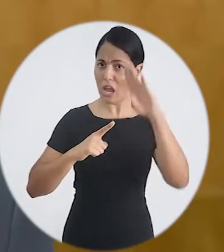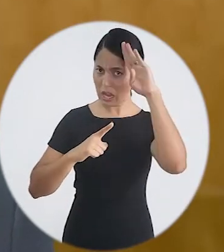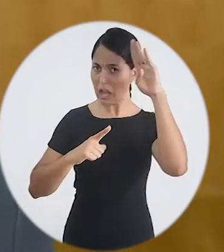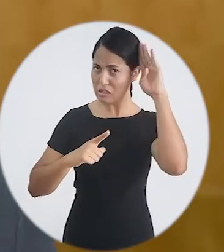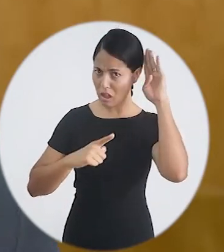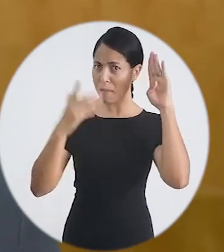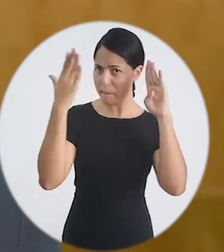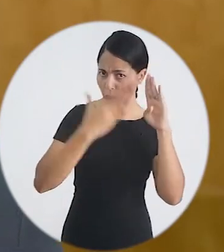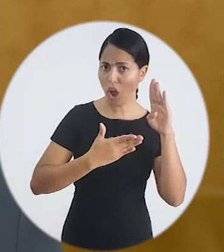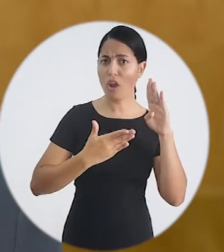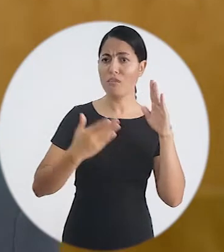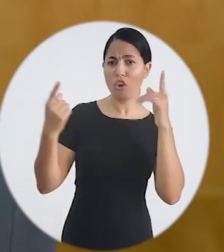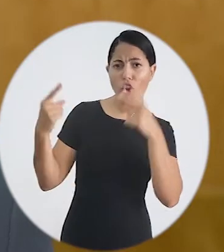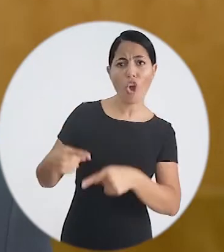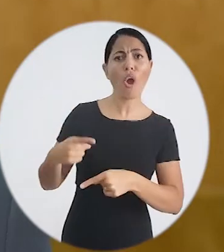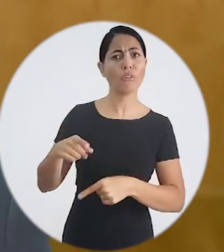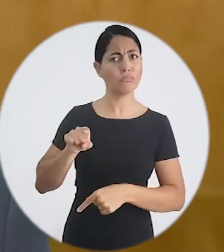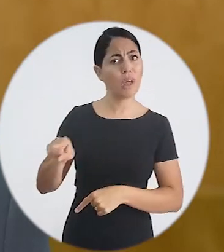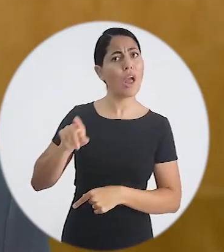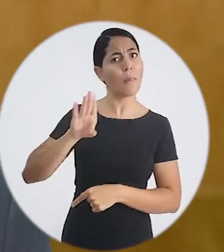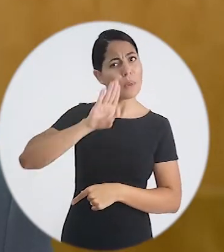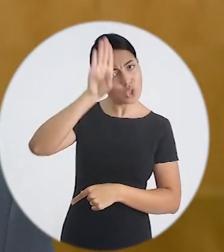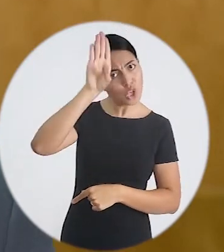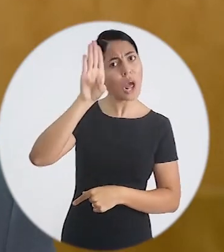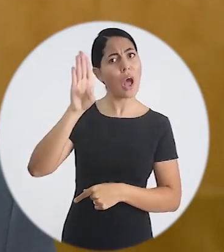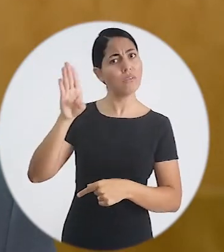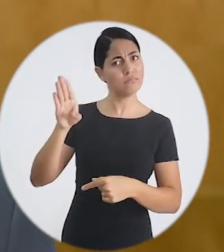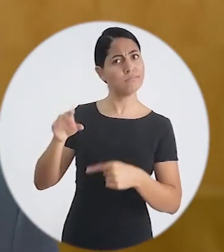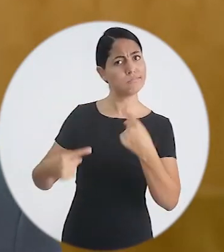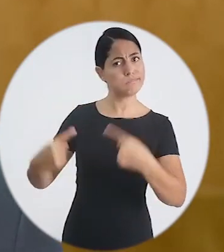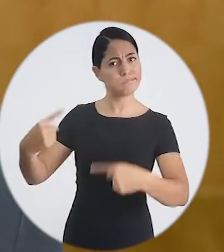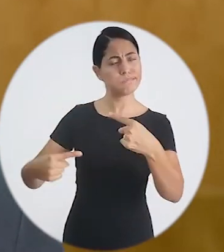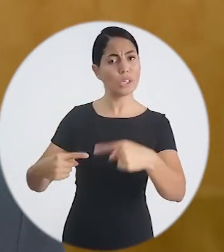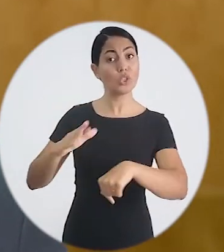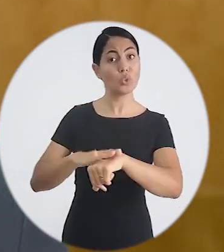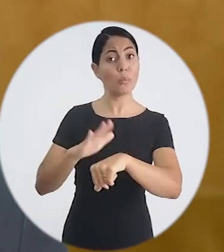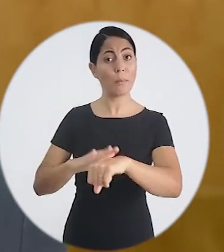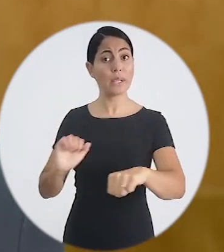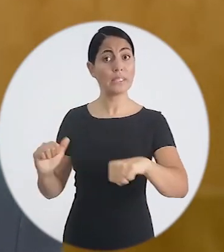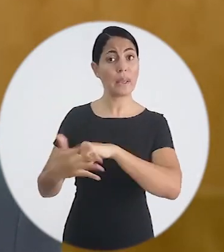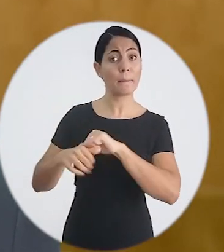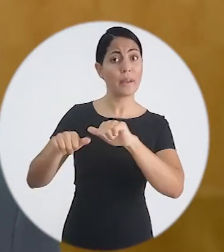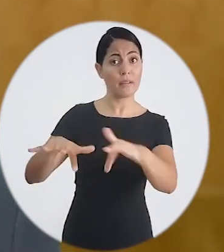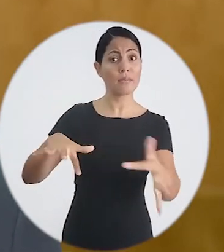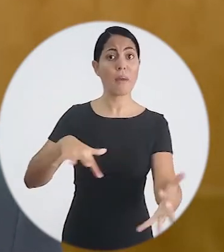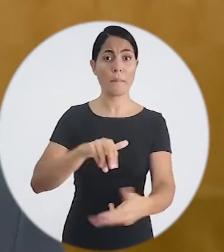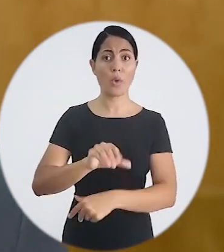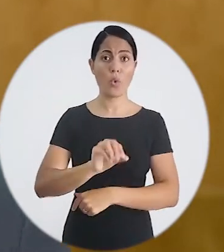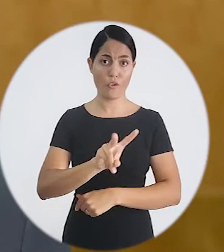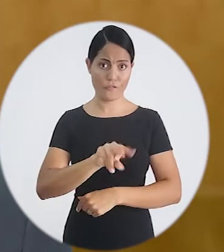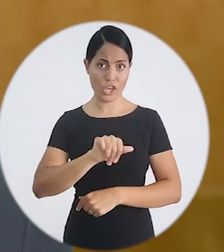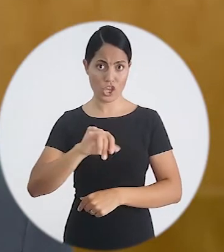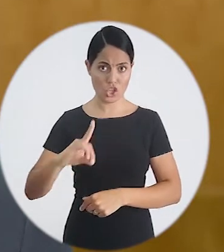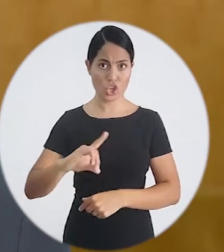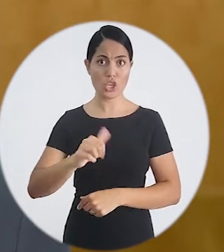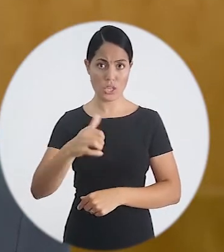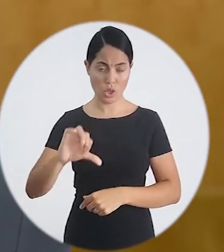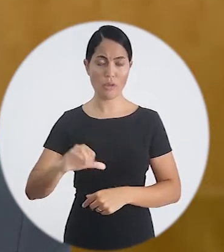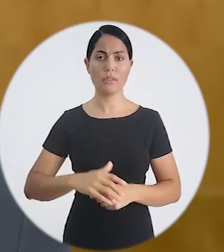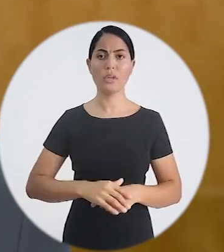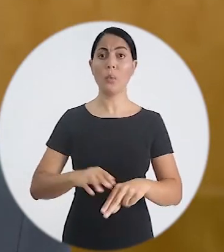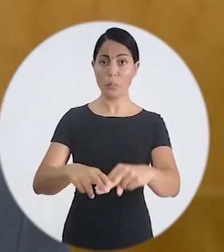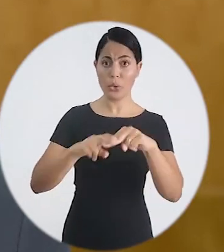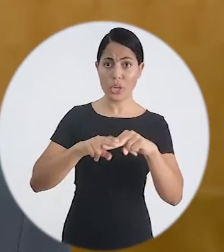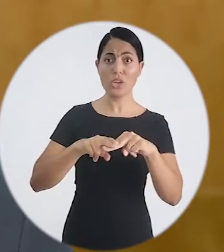estudos acadêmicos, a atitude do presidente da República, Jair Bolsonaro, no combate da pandemia da Covid-19.